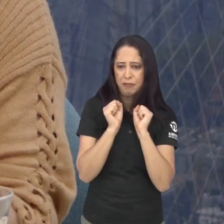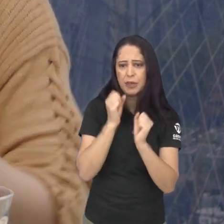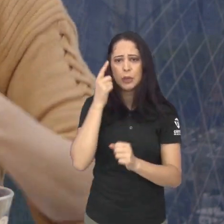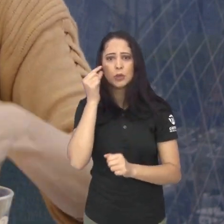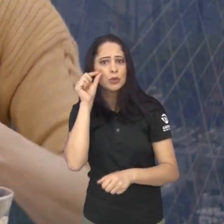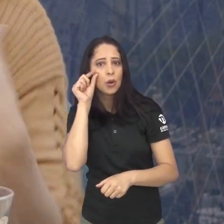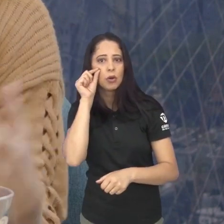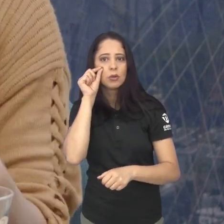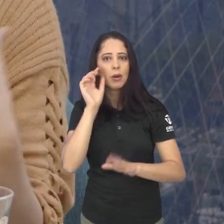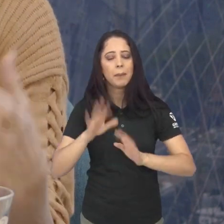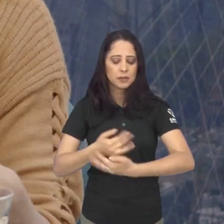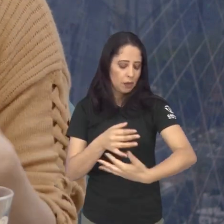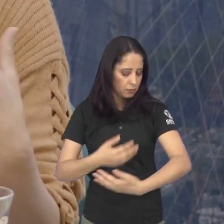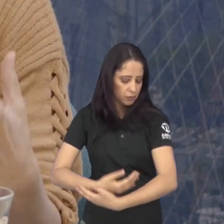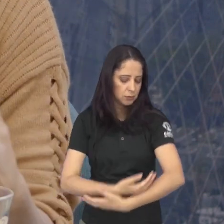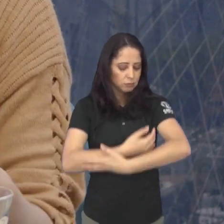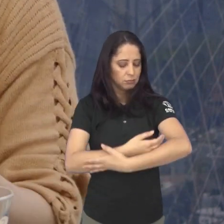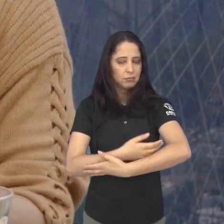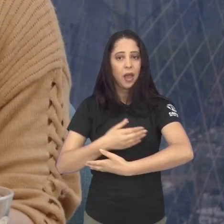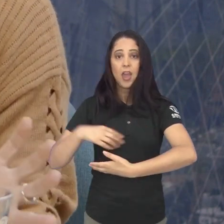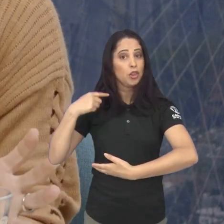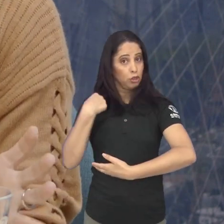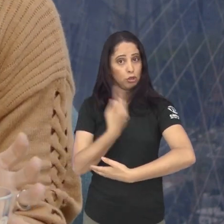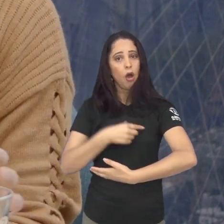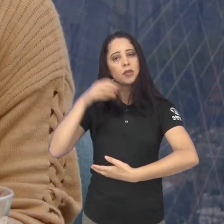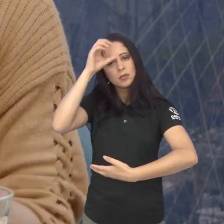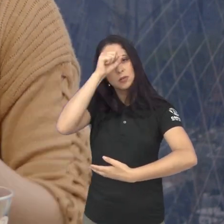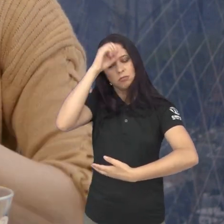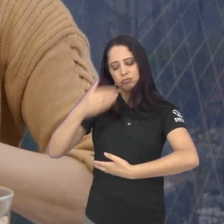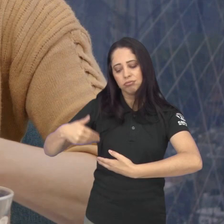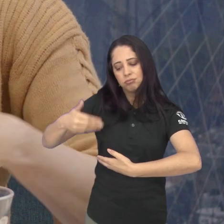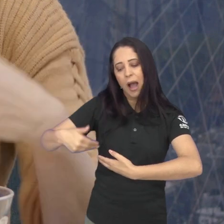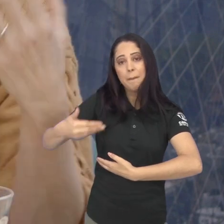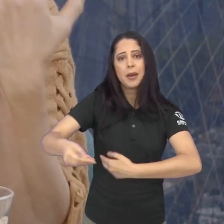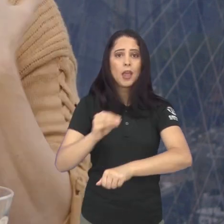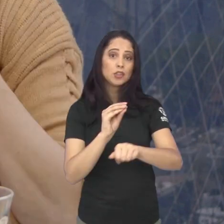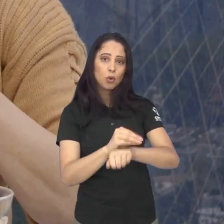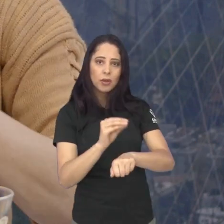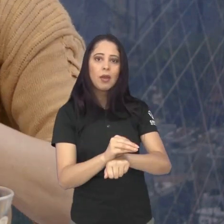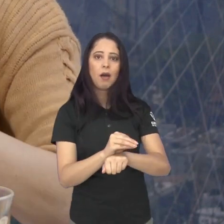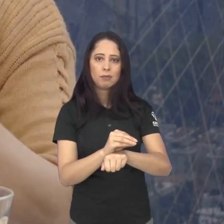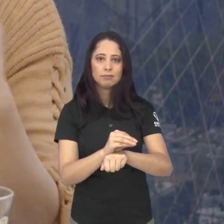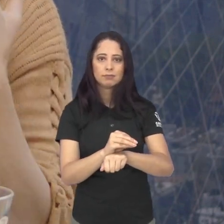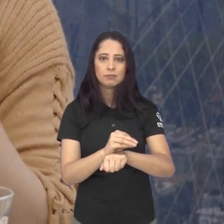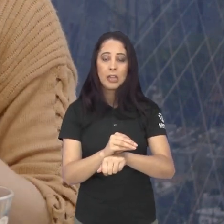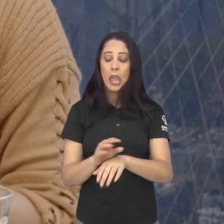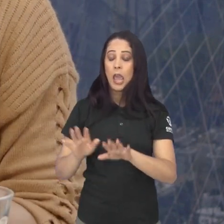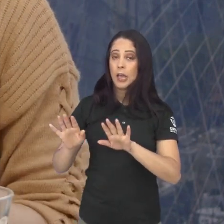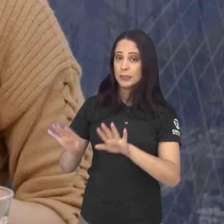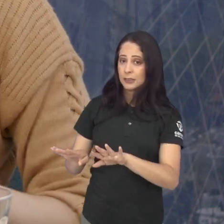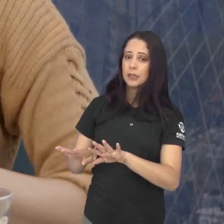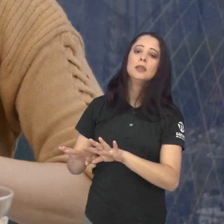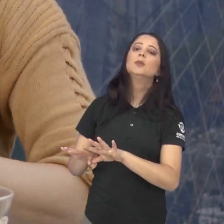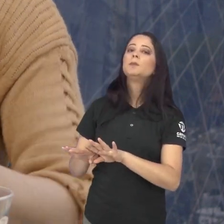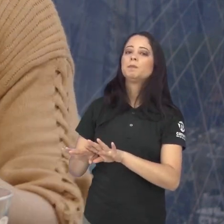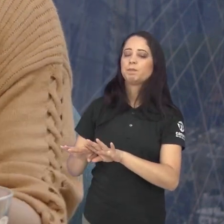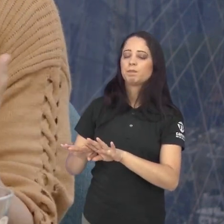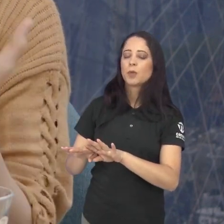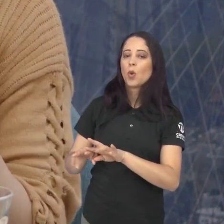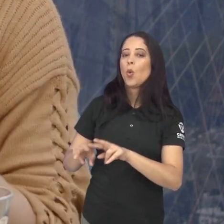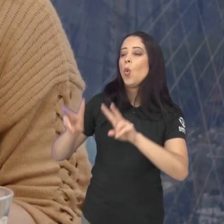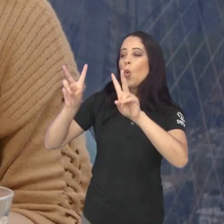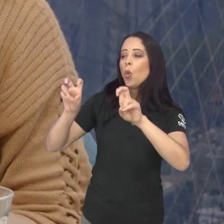é e aí a gente vai aprendendo, né? E é a mesma coisa. Então, assim, o mundo do autismo te traz um monte de informação, um monte